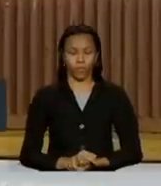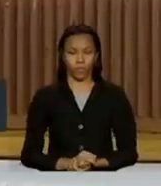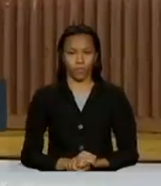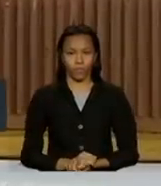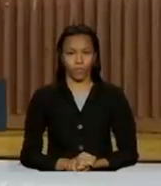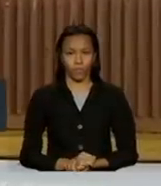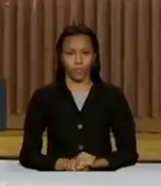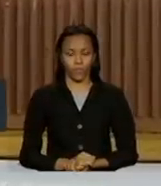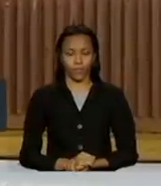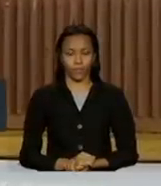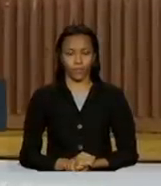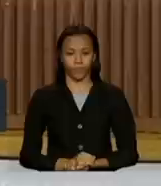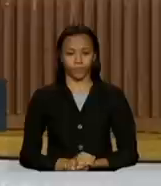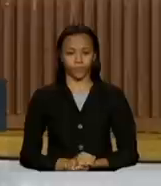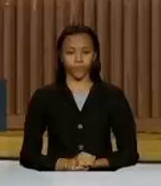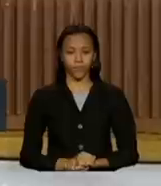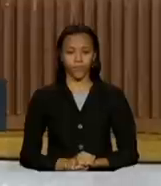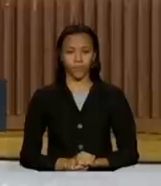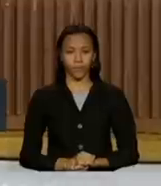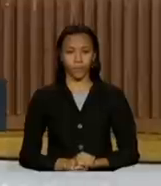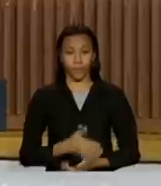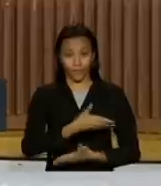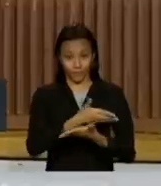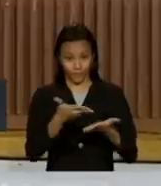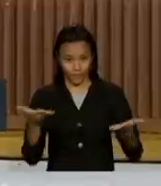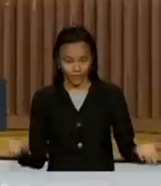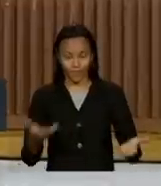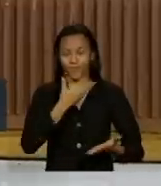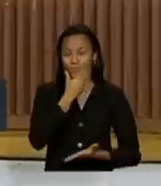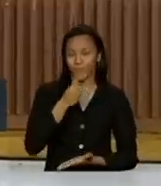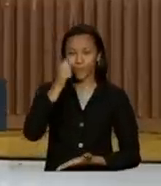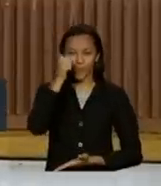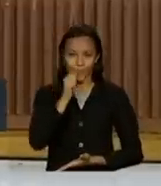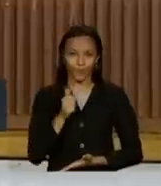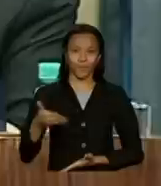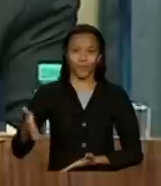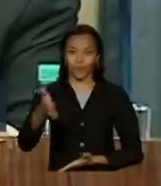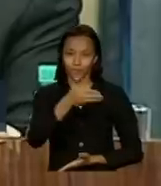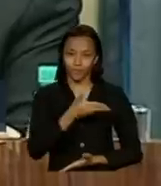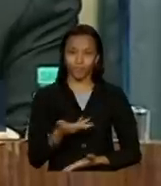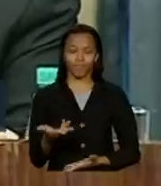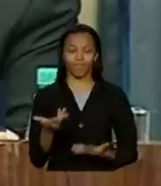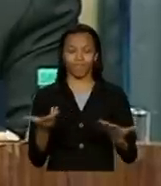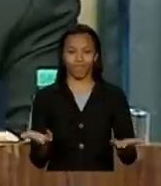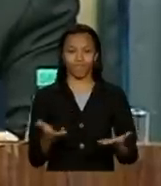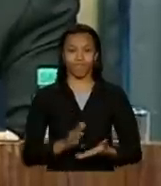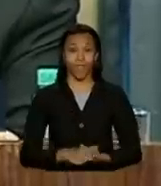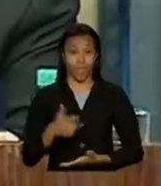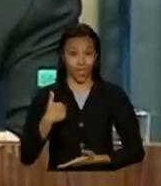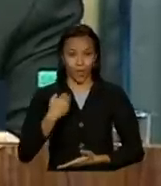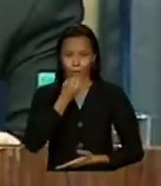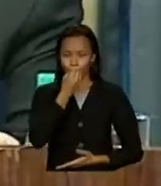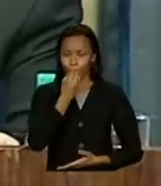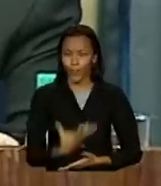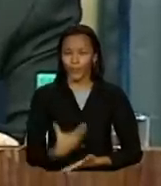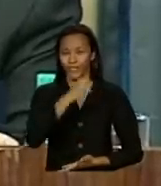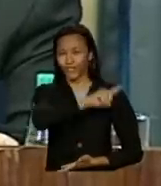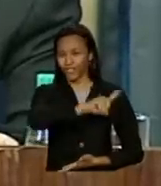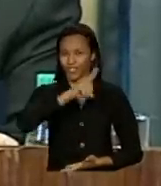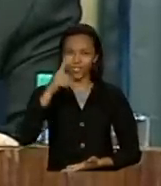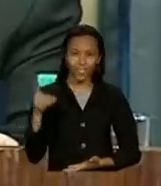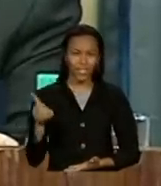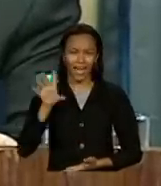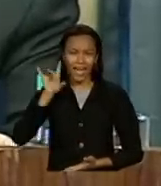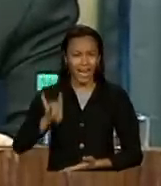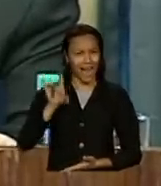Carvalho minhas caras senhoras senhores companheiras companheiros quero dar um bom dia a